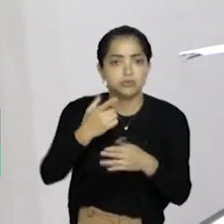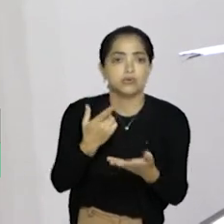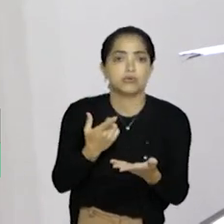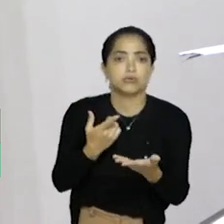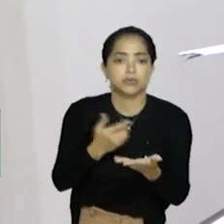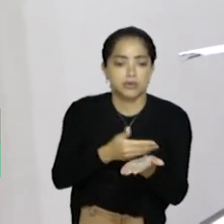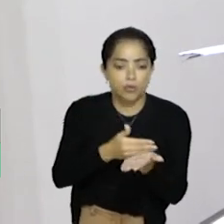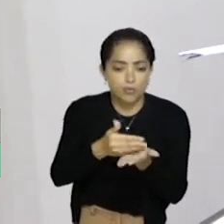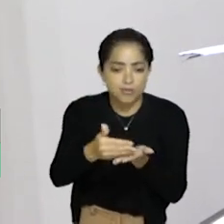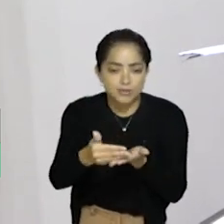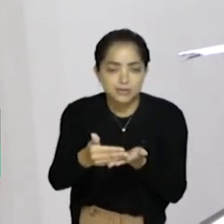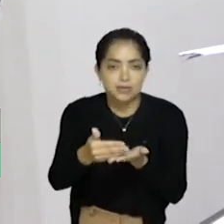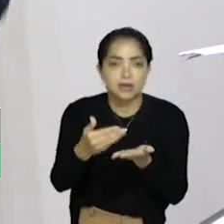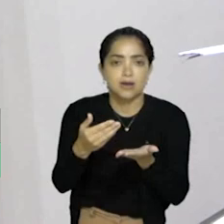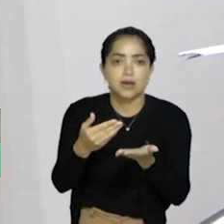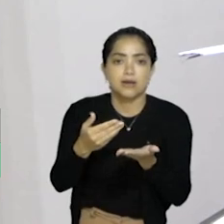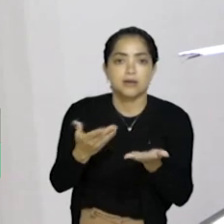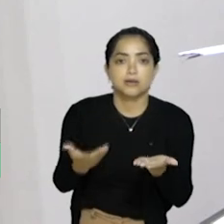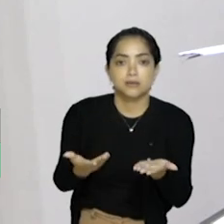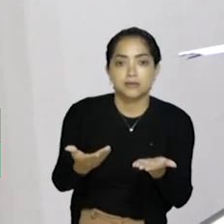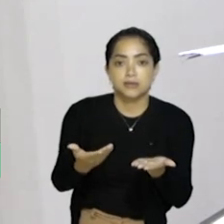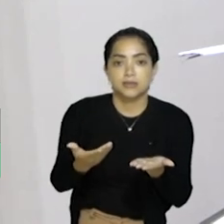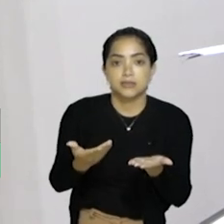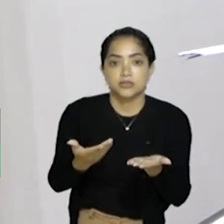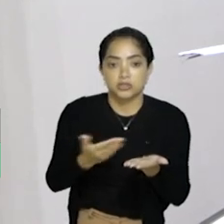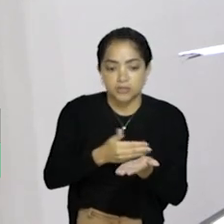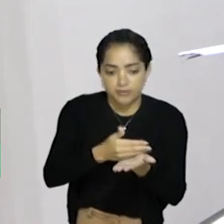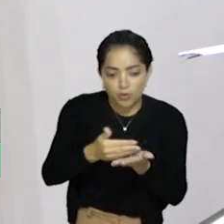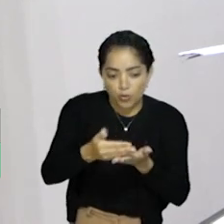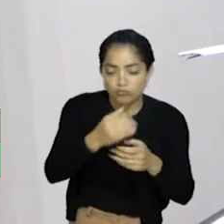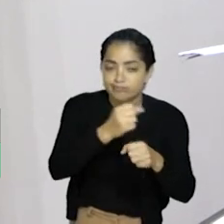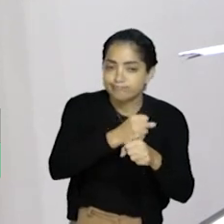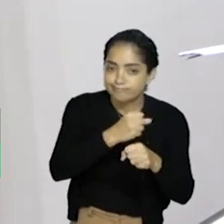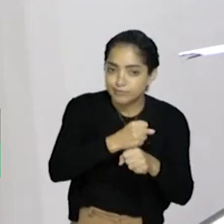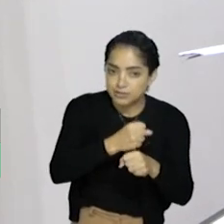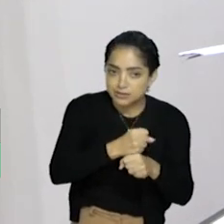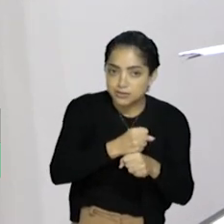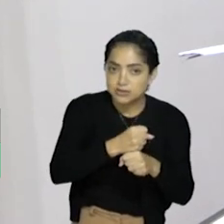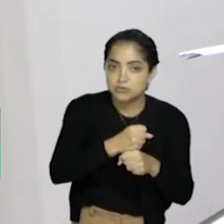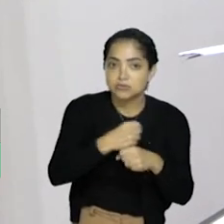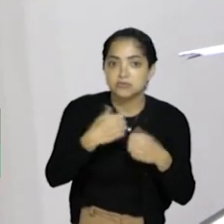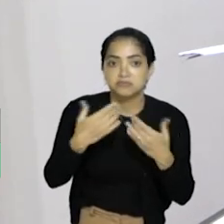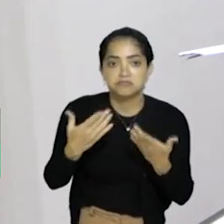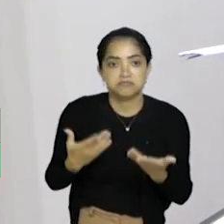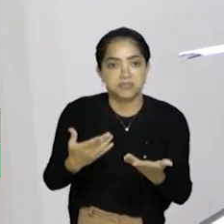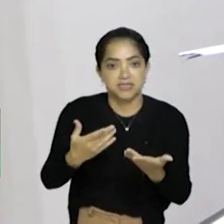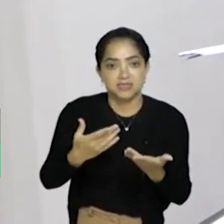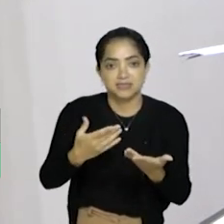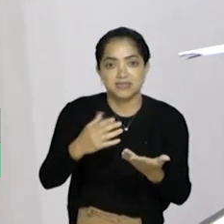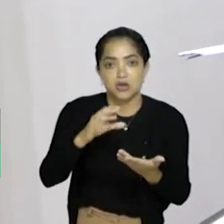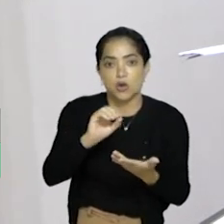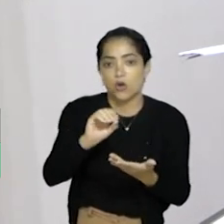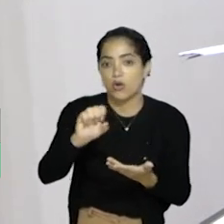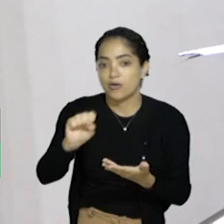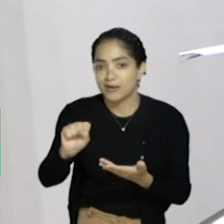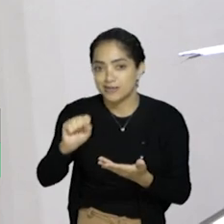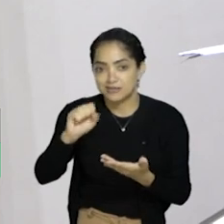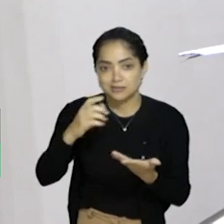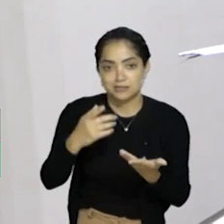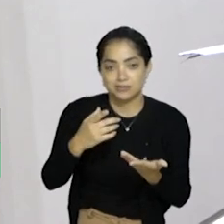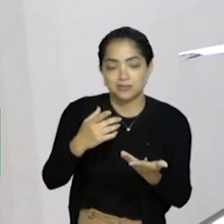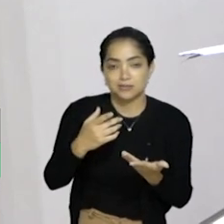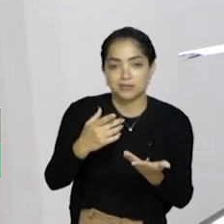deputada foi lá já tava iniciando a obra e nem ordem de servindo é autorização